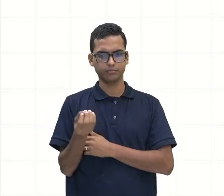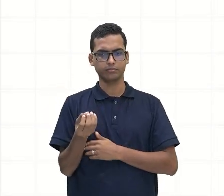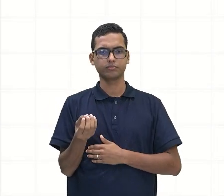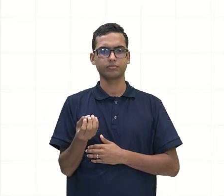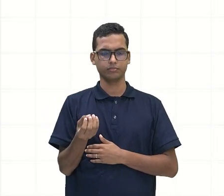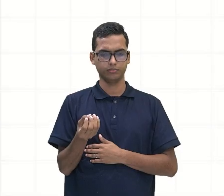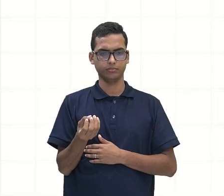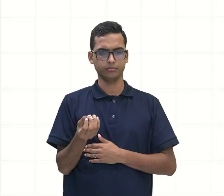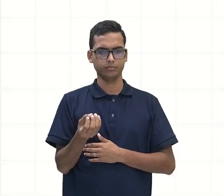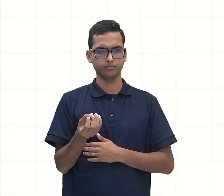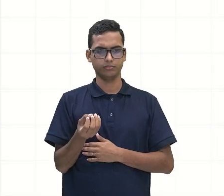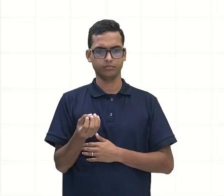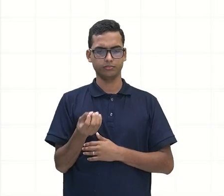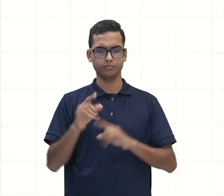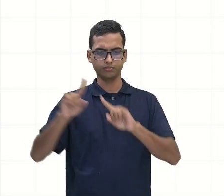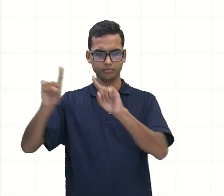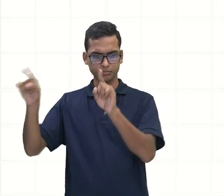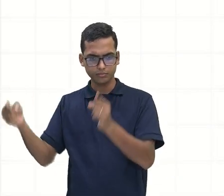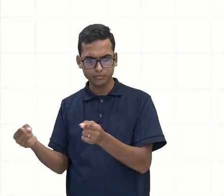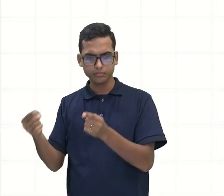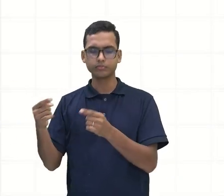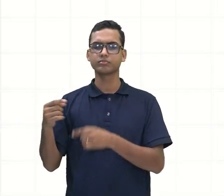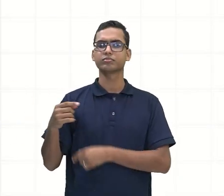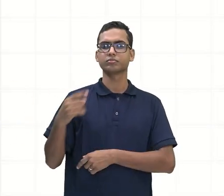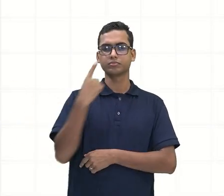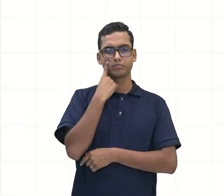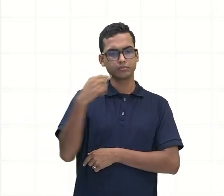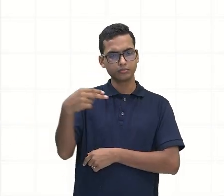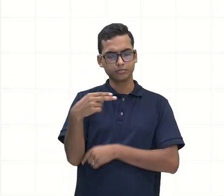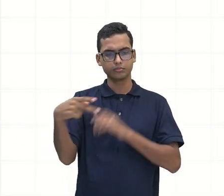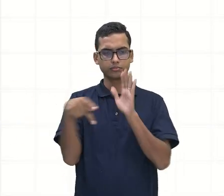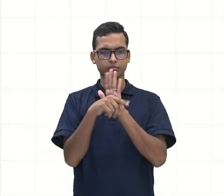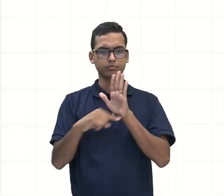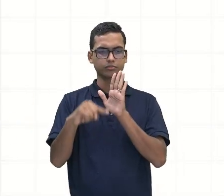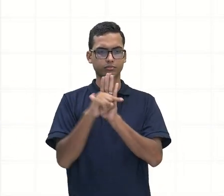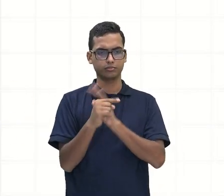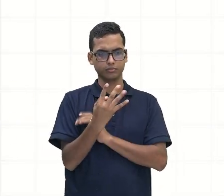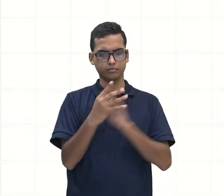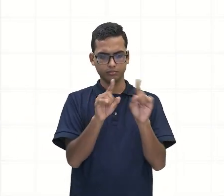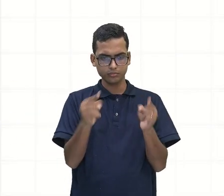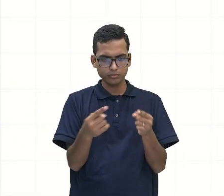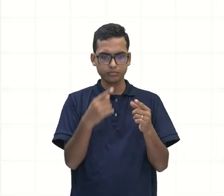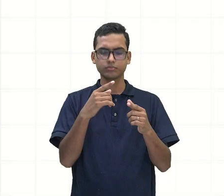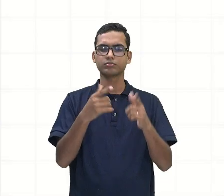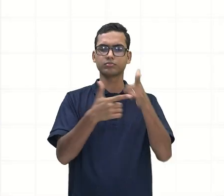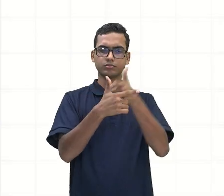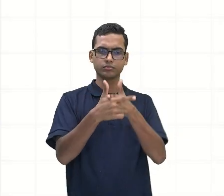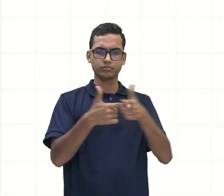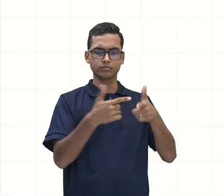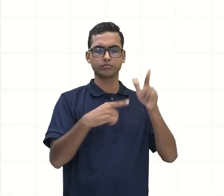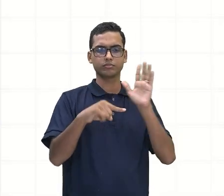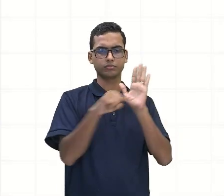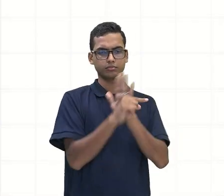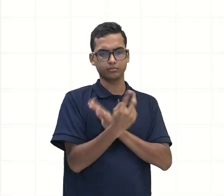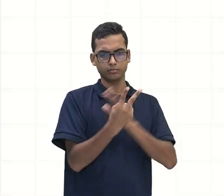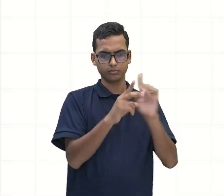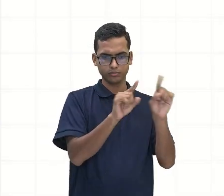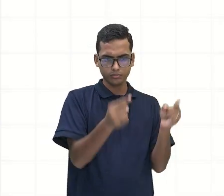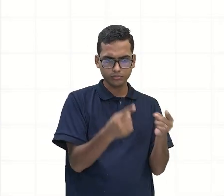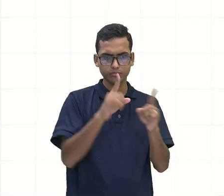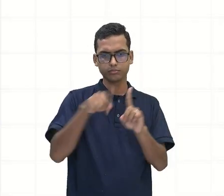60 é igual a menos 4. Então, vou ter menos 4 dividido por menos 2